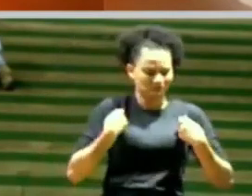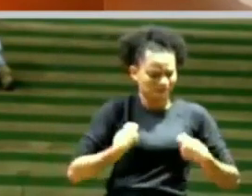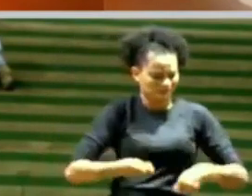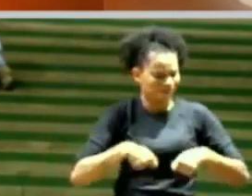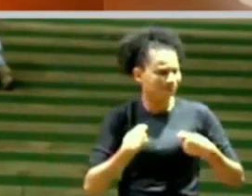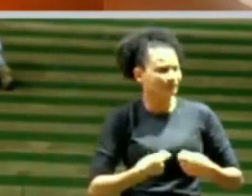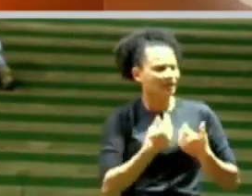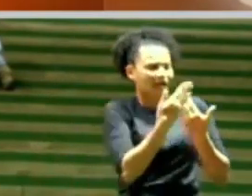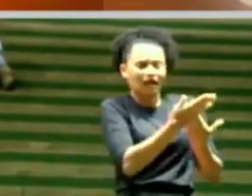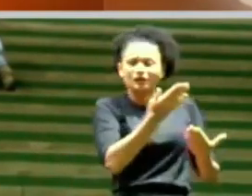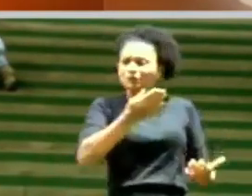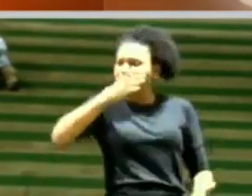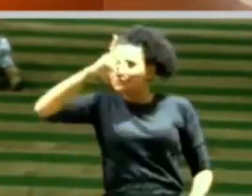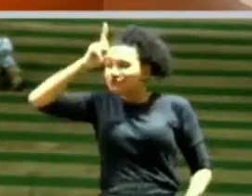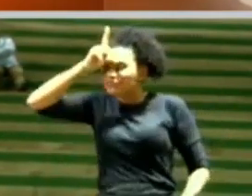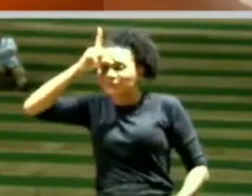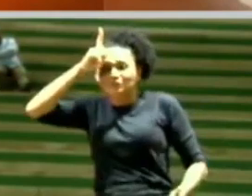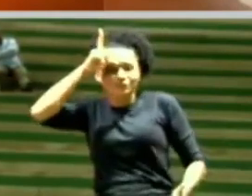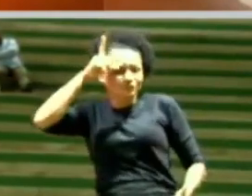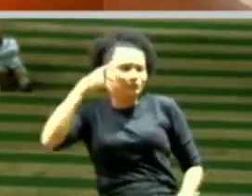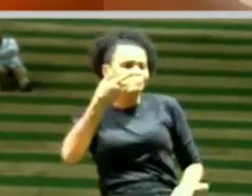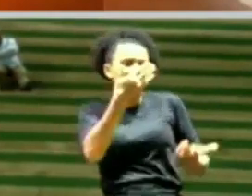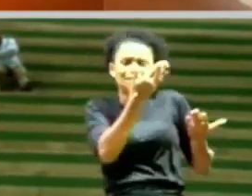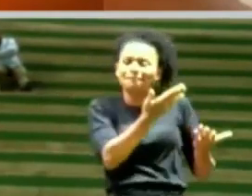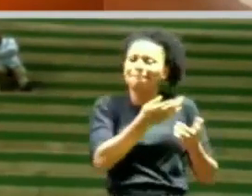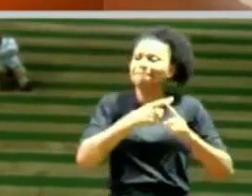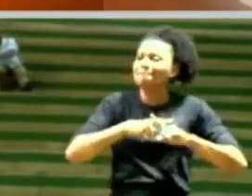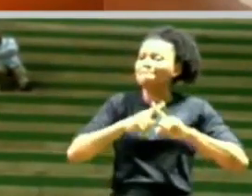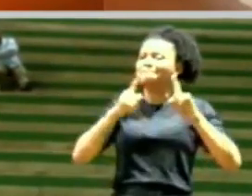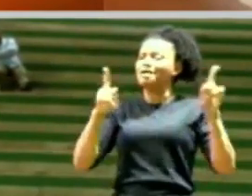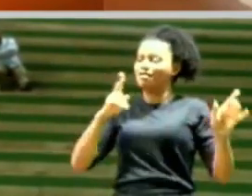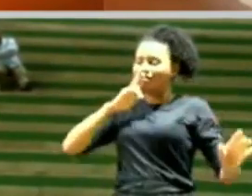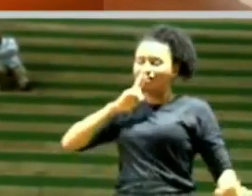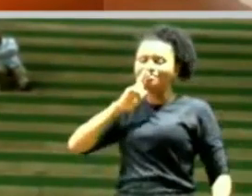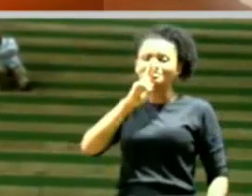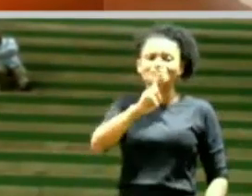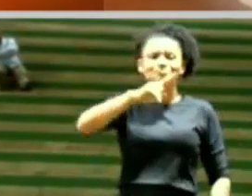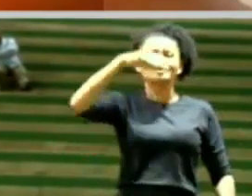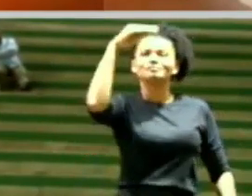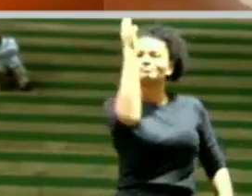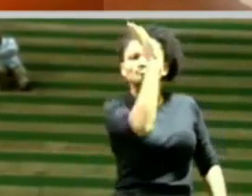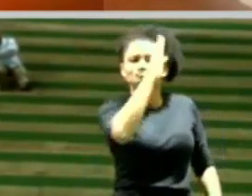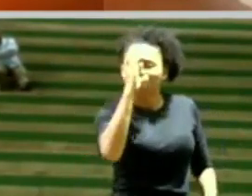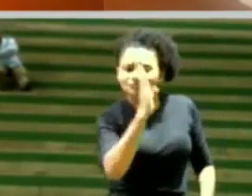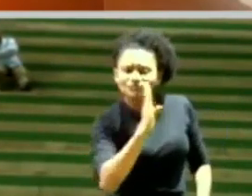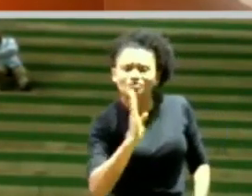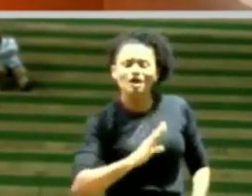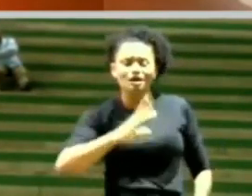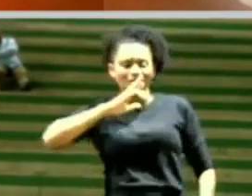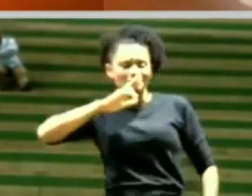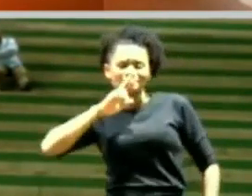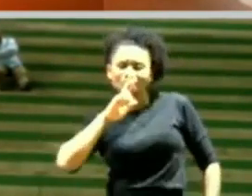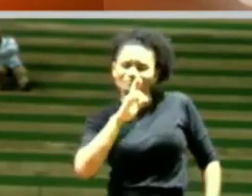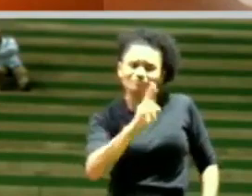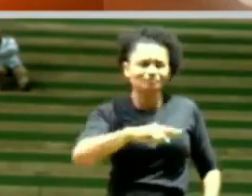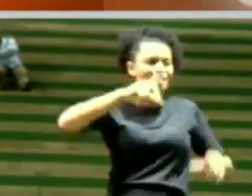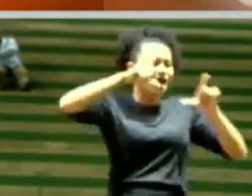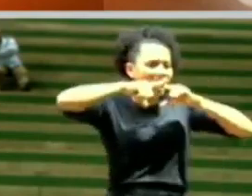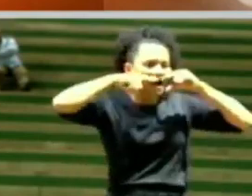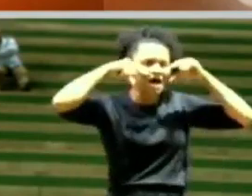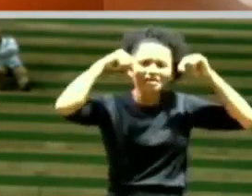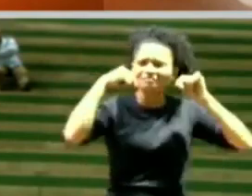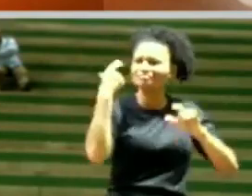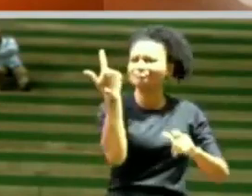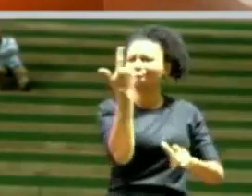autoridades constituídas, mas a solução para o Brasil, a solução para Alagoas, não